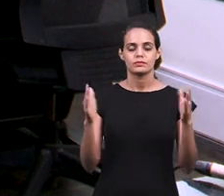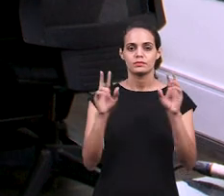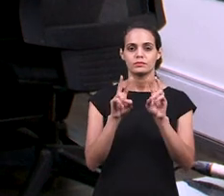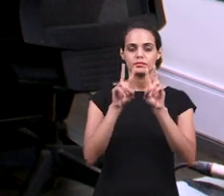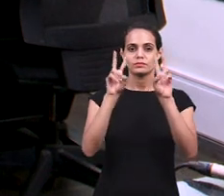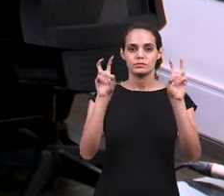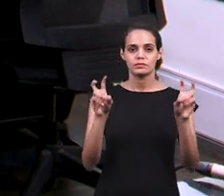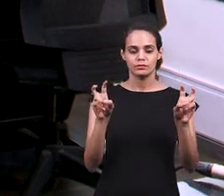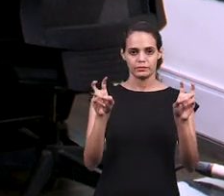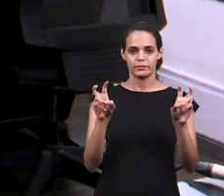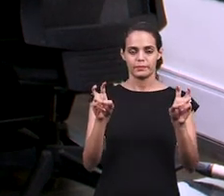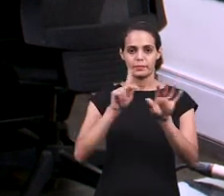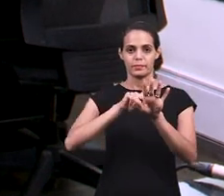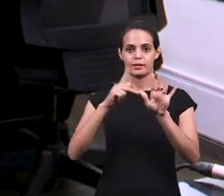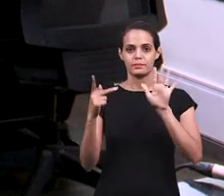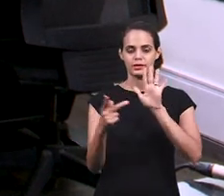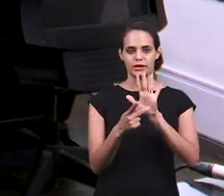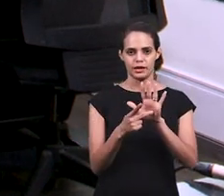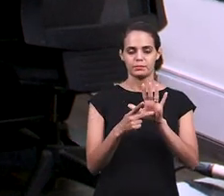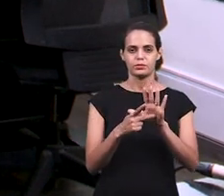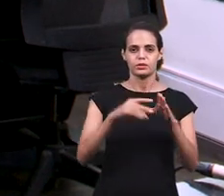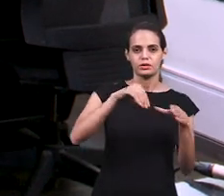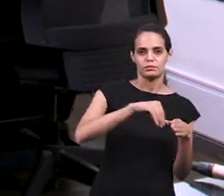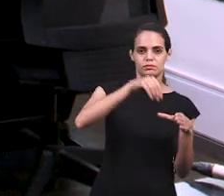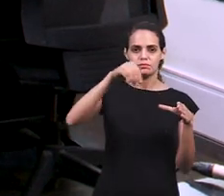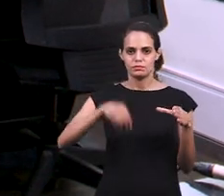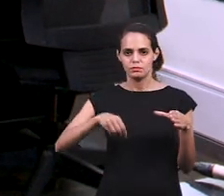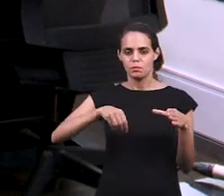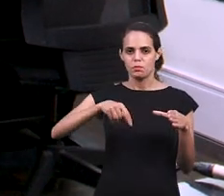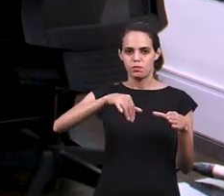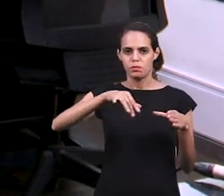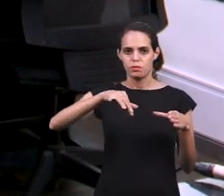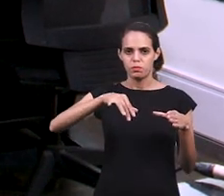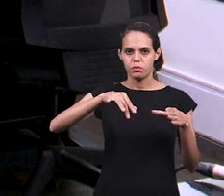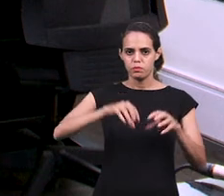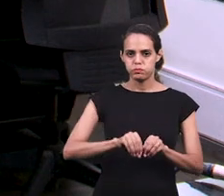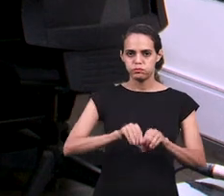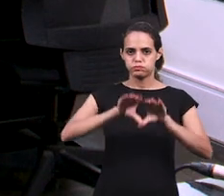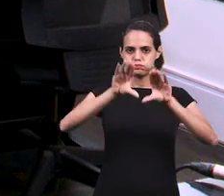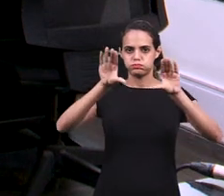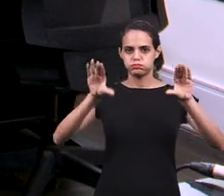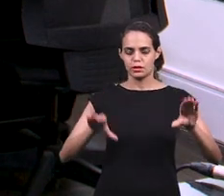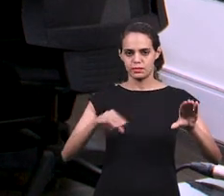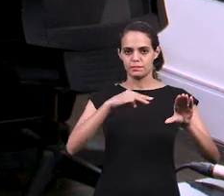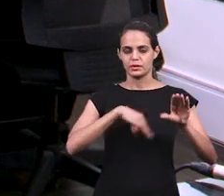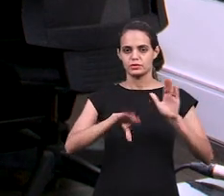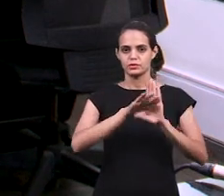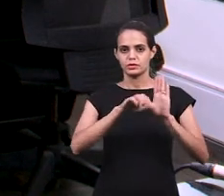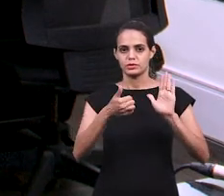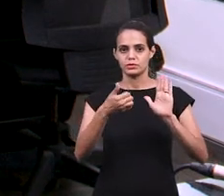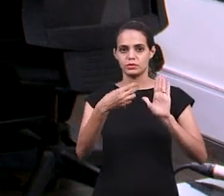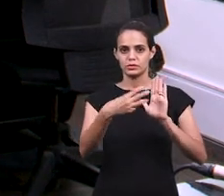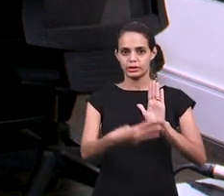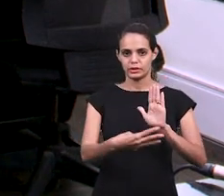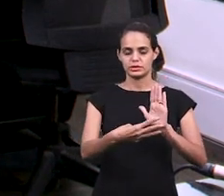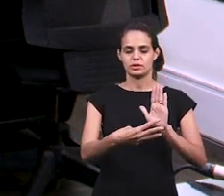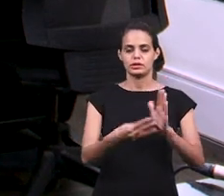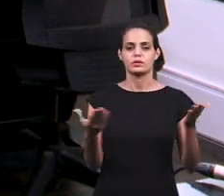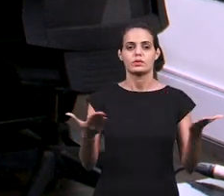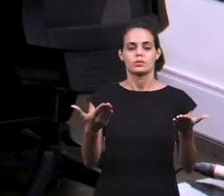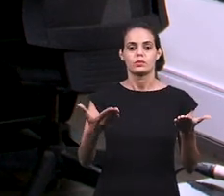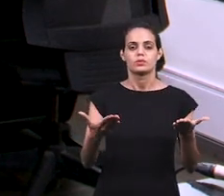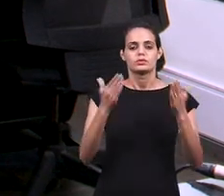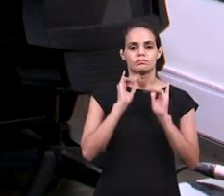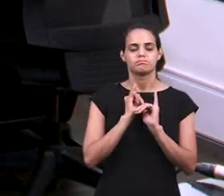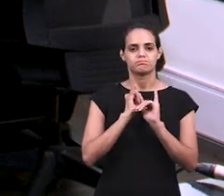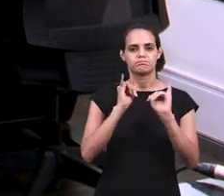é o assunto voltado à parábola do fermento, lá de Mateus capítulo 13, que nós vamos hoje aqui